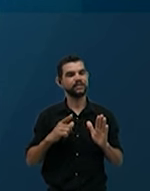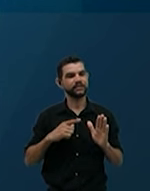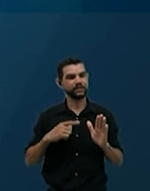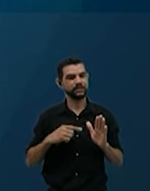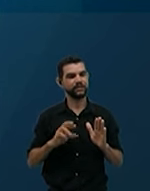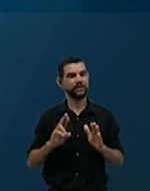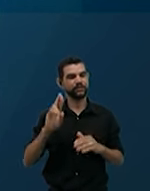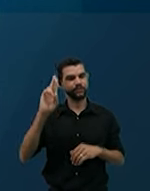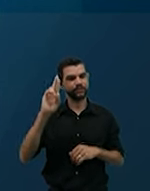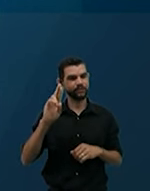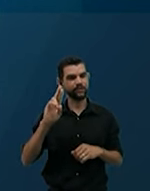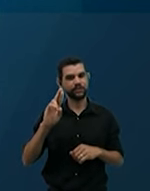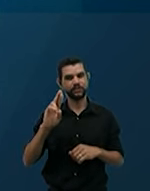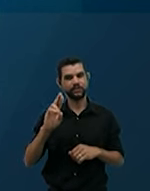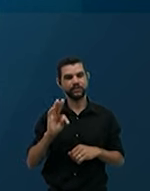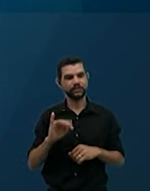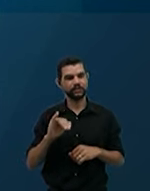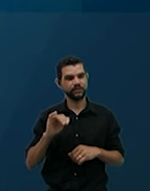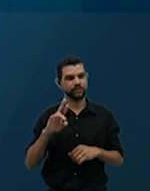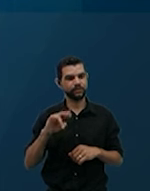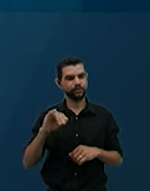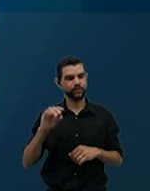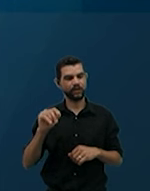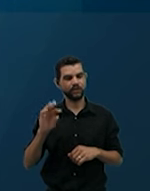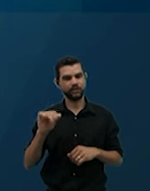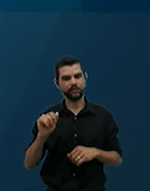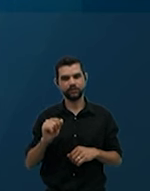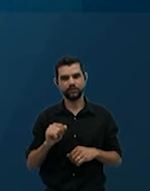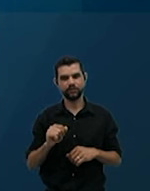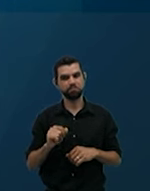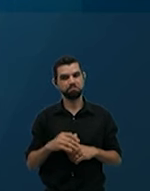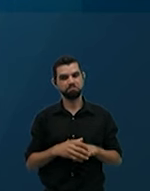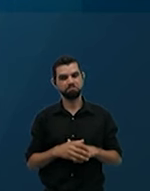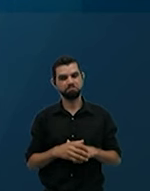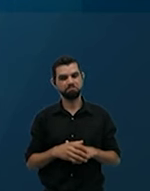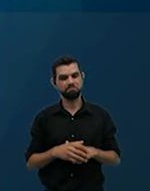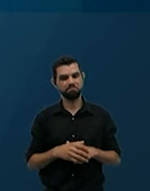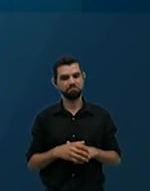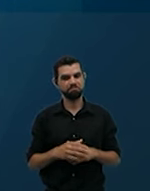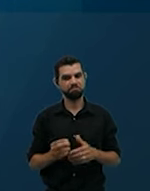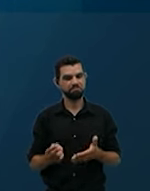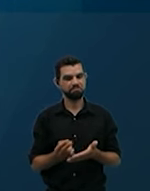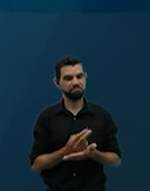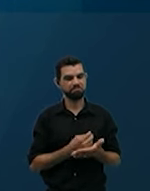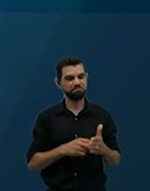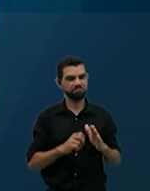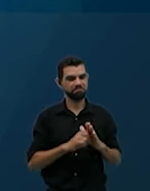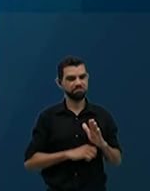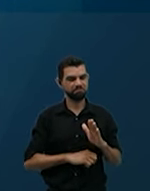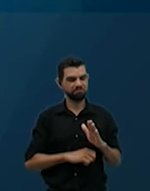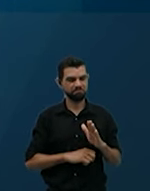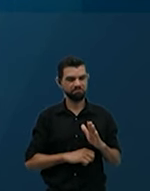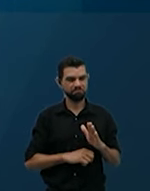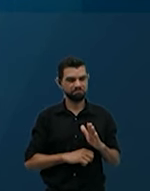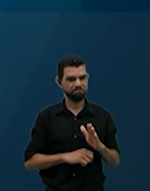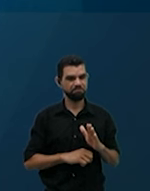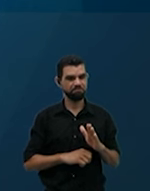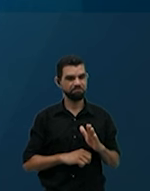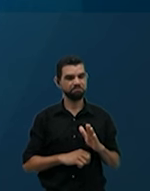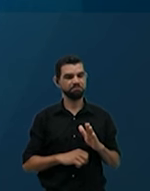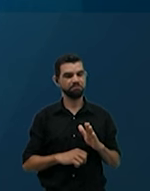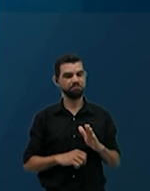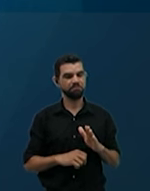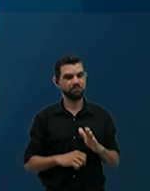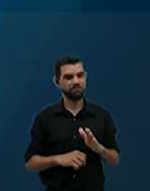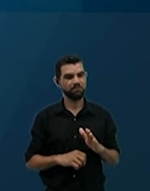tributária, devem ser tratadas como tal, não podendo sofrer flexibilização por meros atos